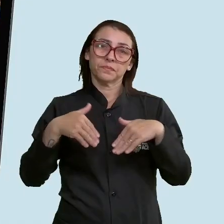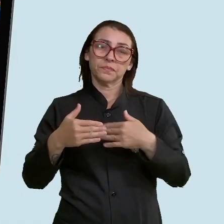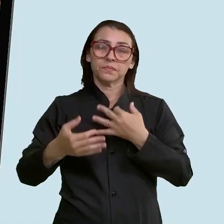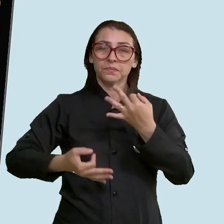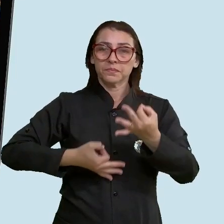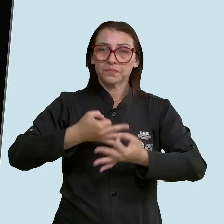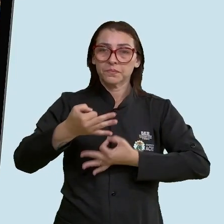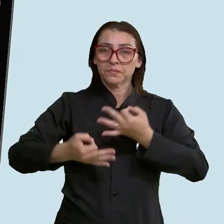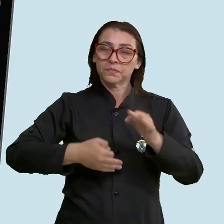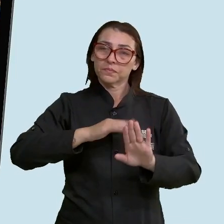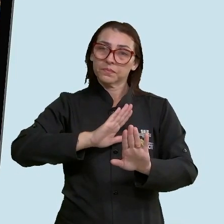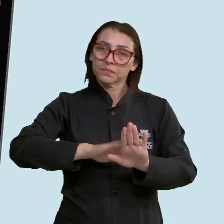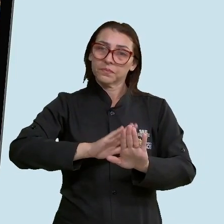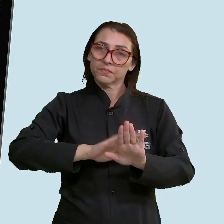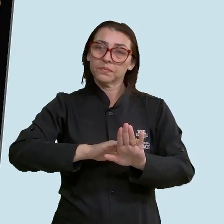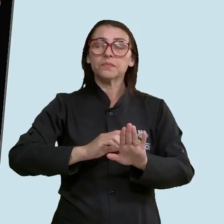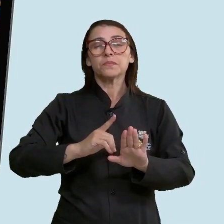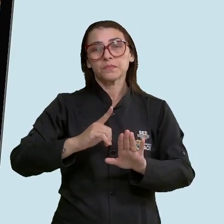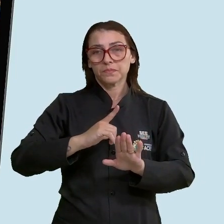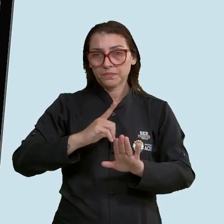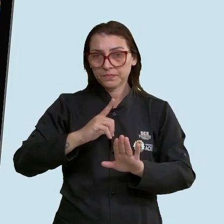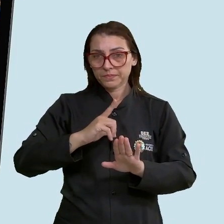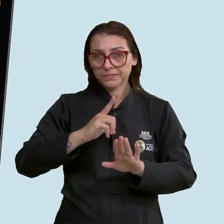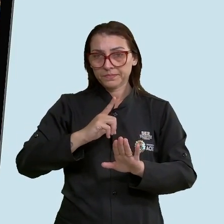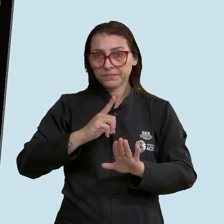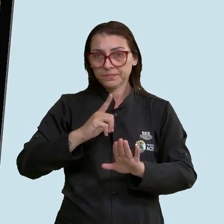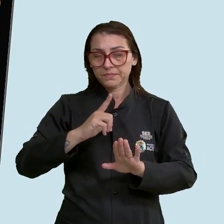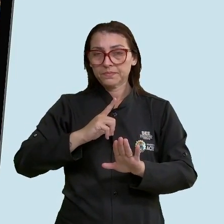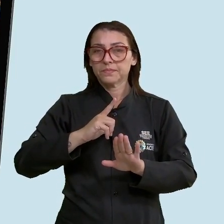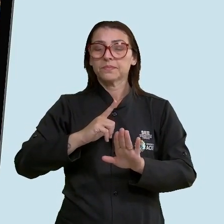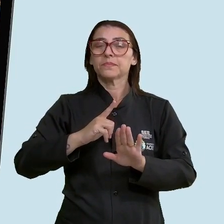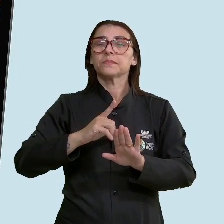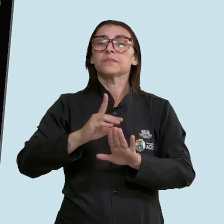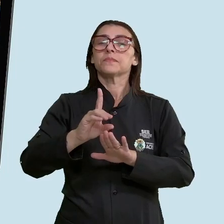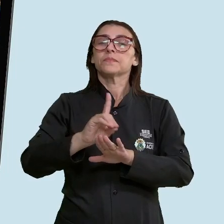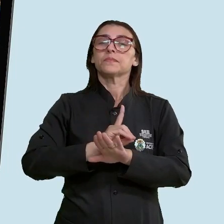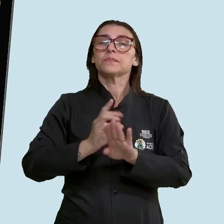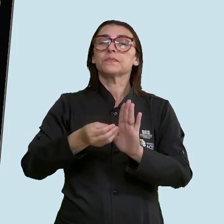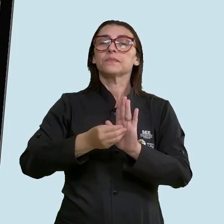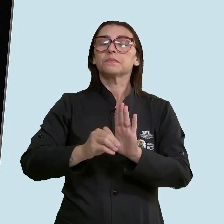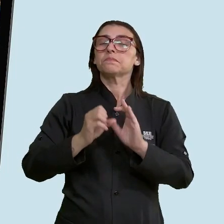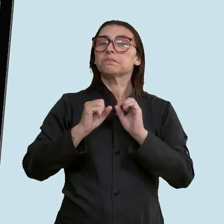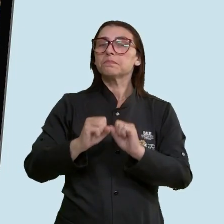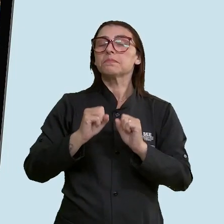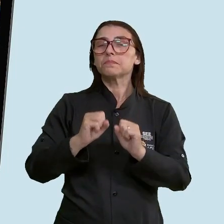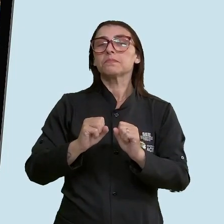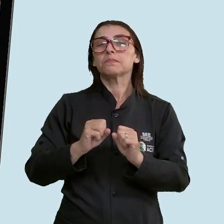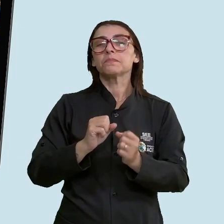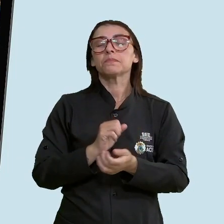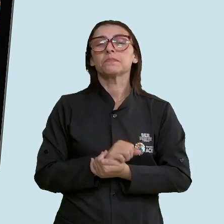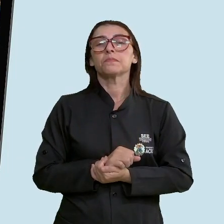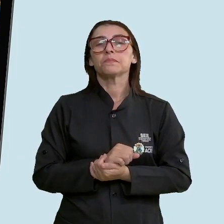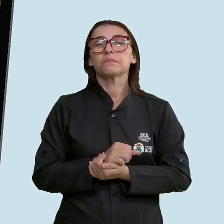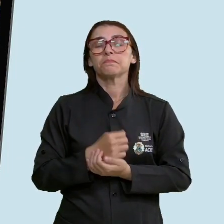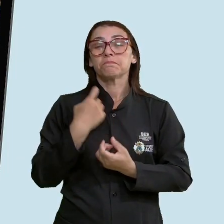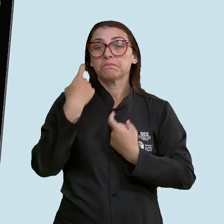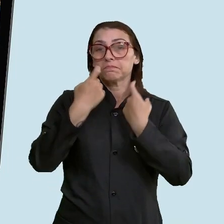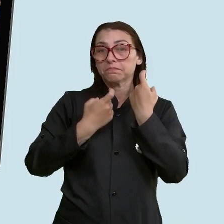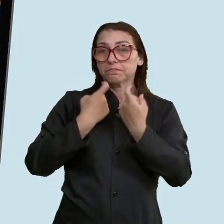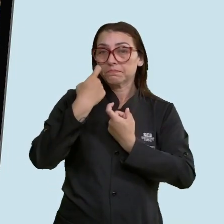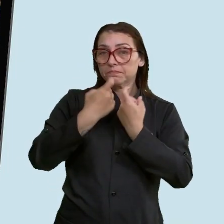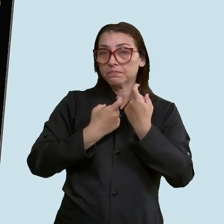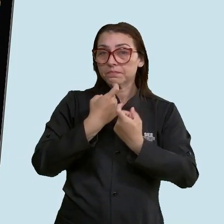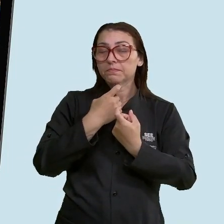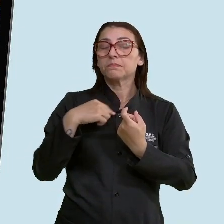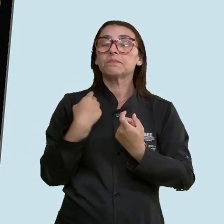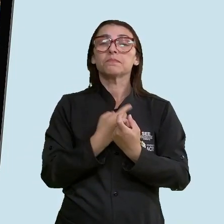discursos ideológicos que se apresentam nessas mídias digitais, que a gente pode considerar aqui como algo preocupante e que